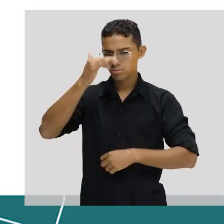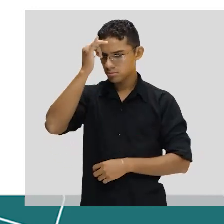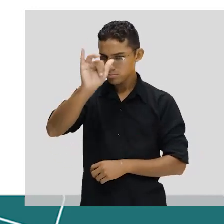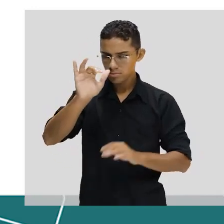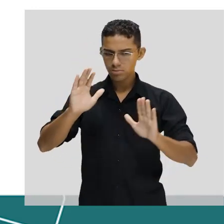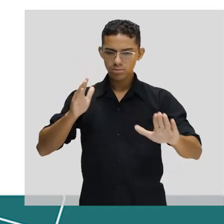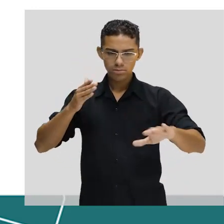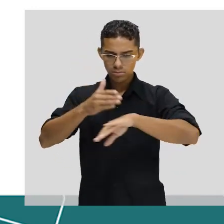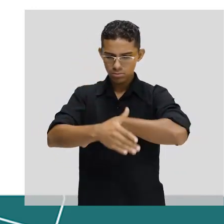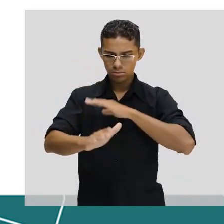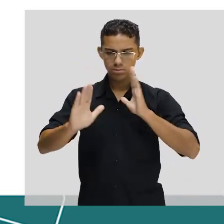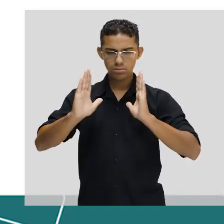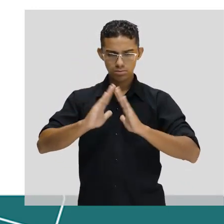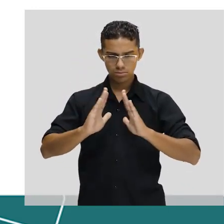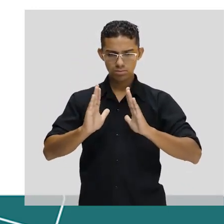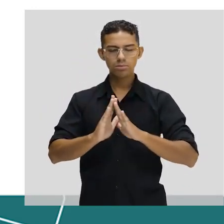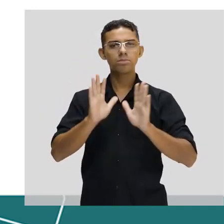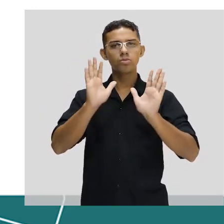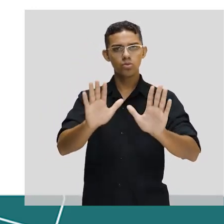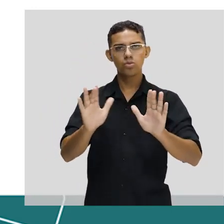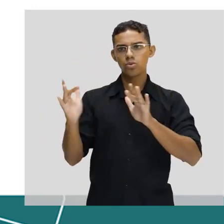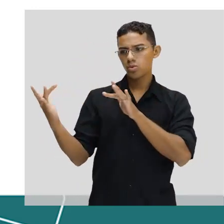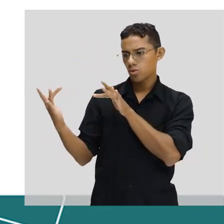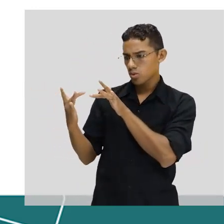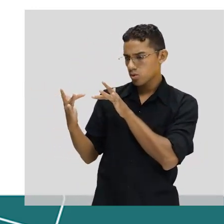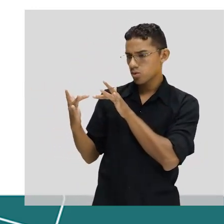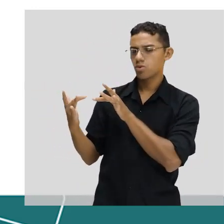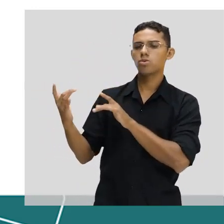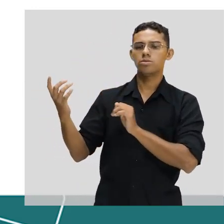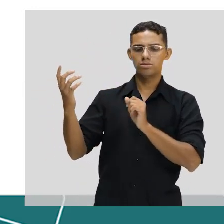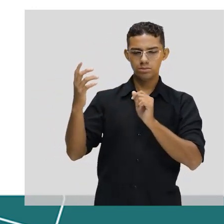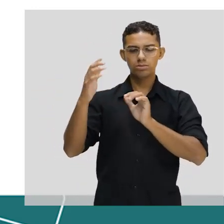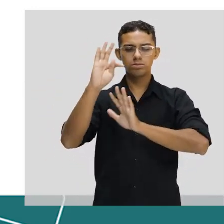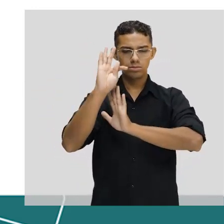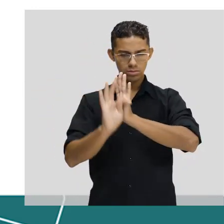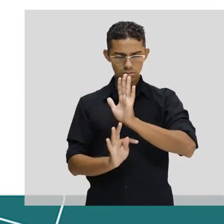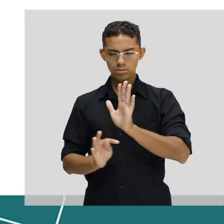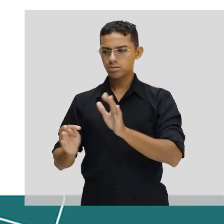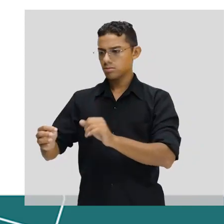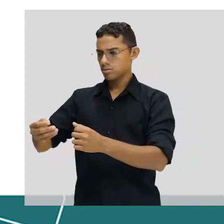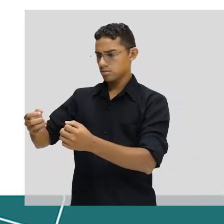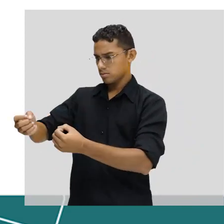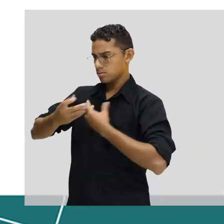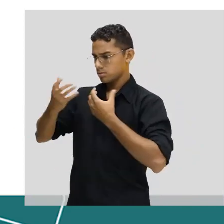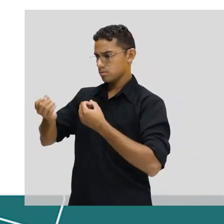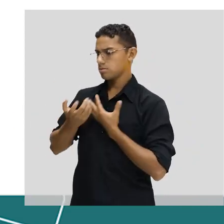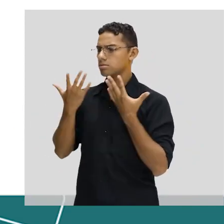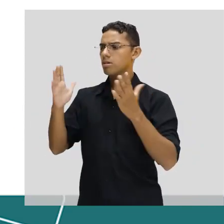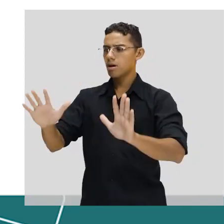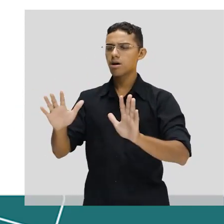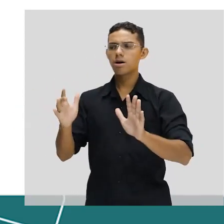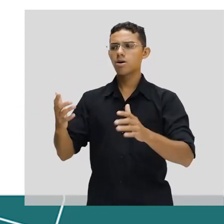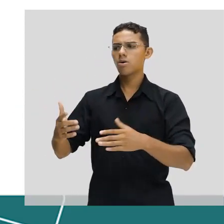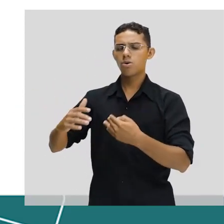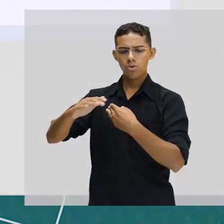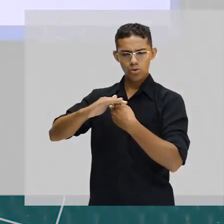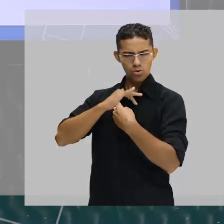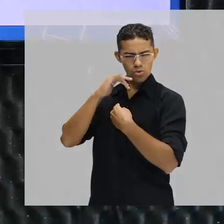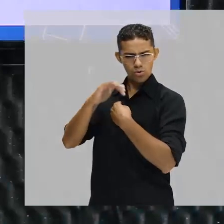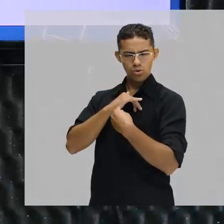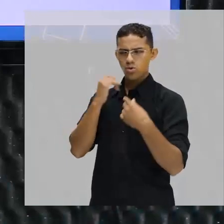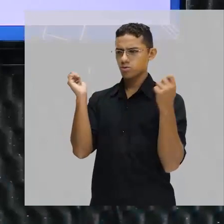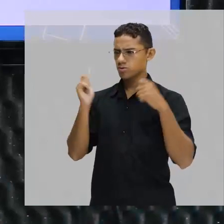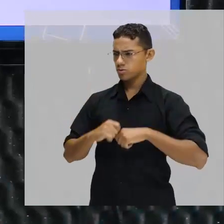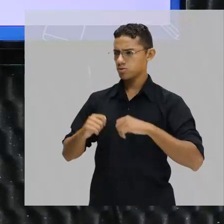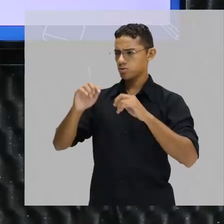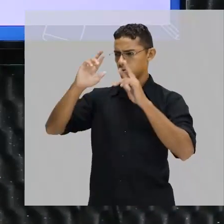casa. Certamente vocês tiveram muito contato com esse tipo de texto injuntivo, que ele dá o quê? Ele passa as orientações. O que